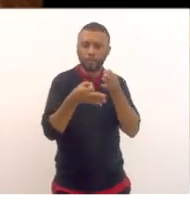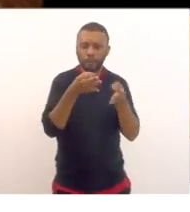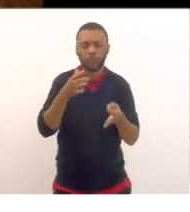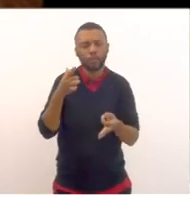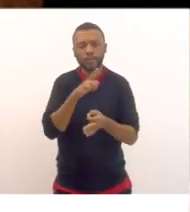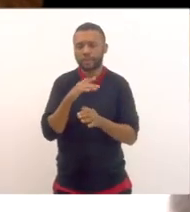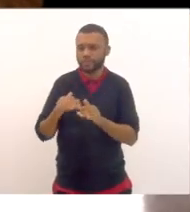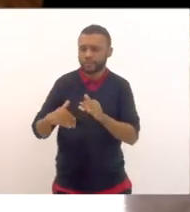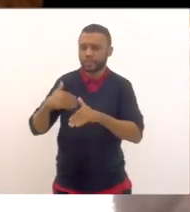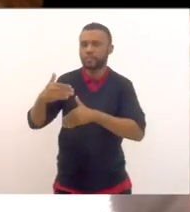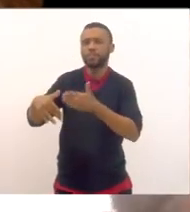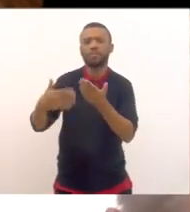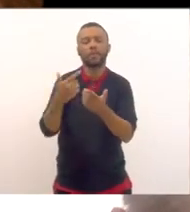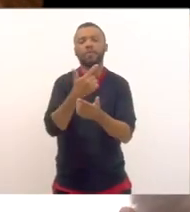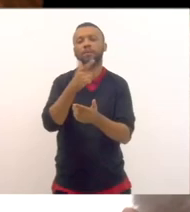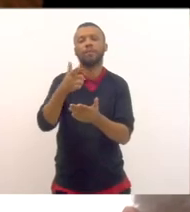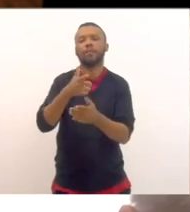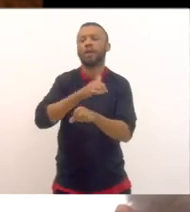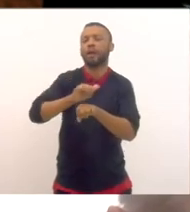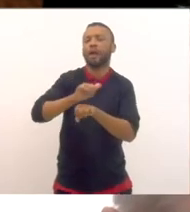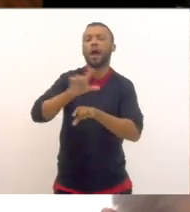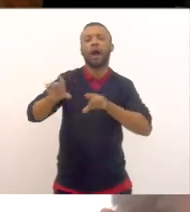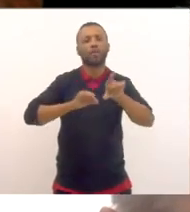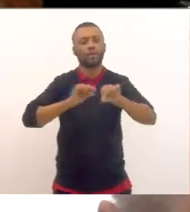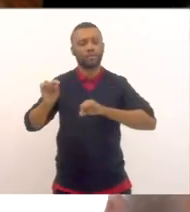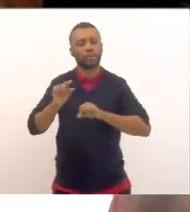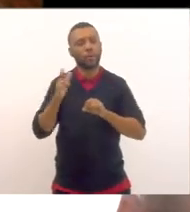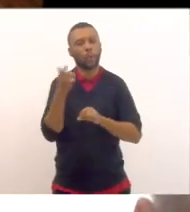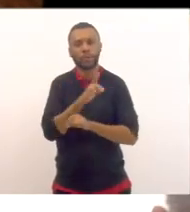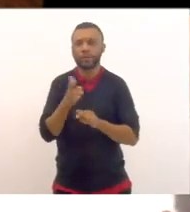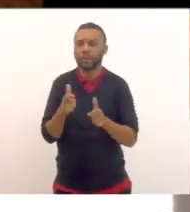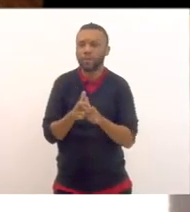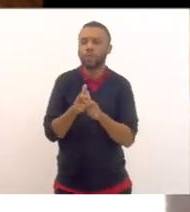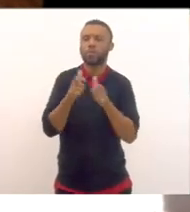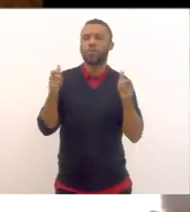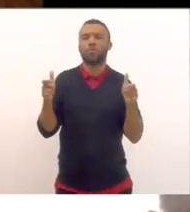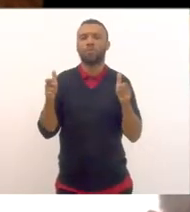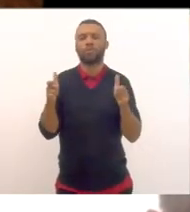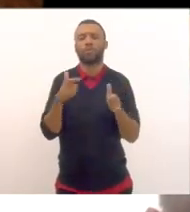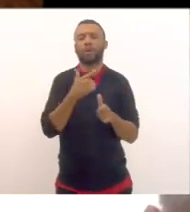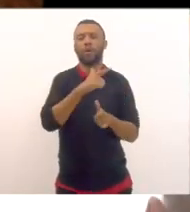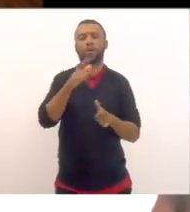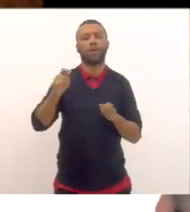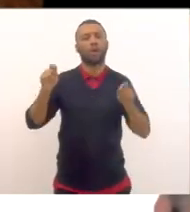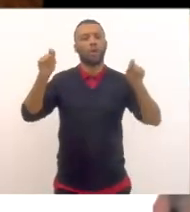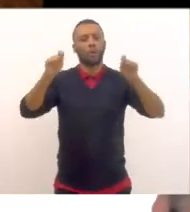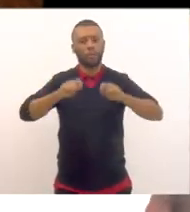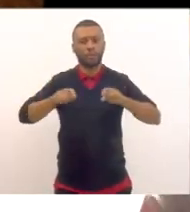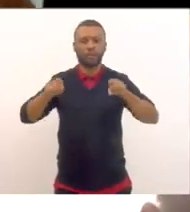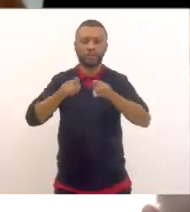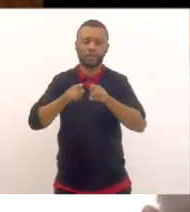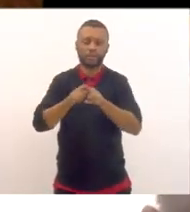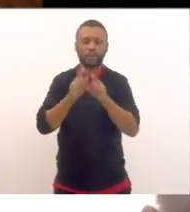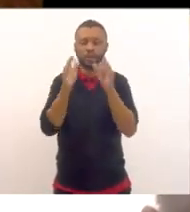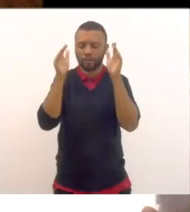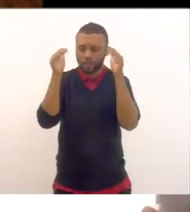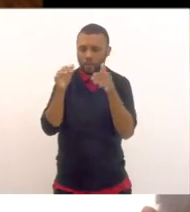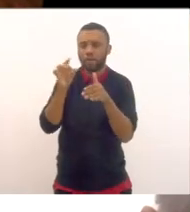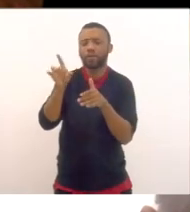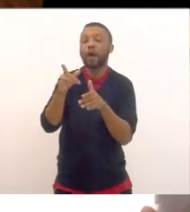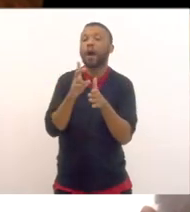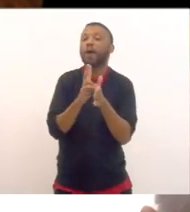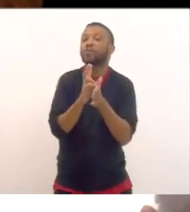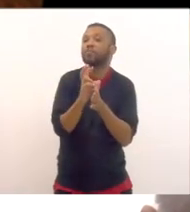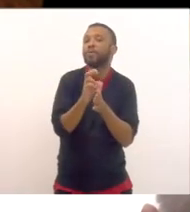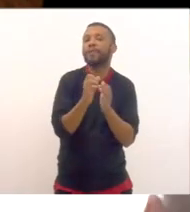em outras alternativas que possam ser mais abrangente e inclusive alcançando outras competências que não fiquem à distritos apenas a